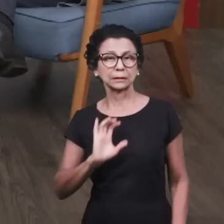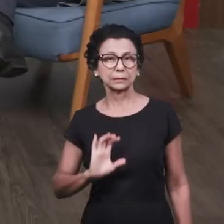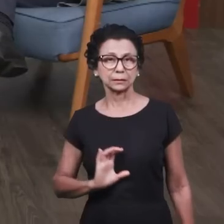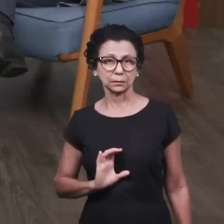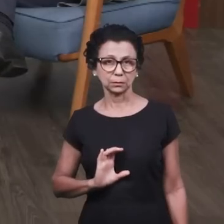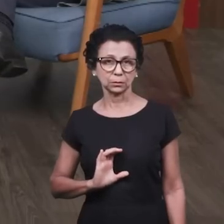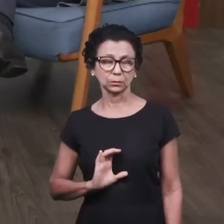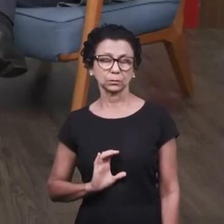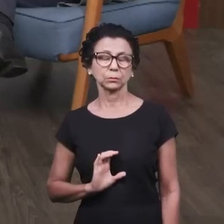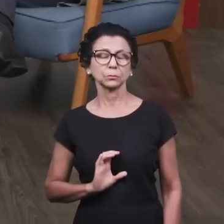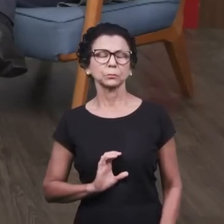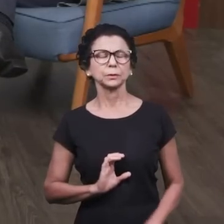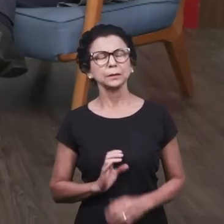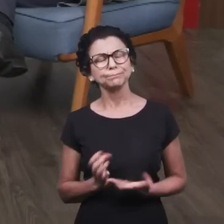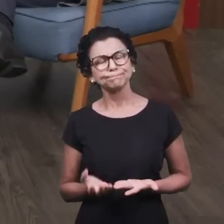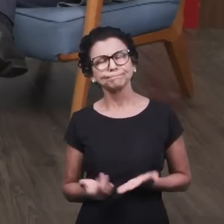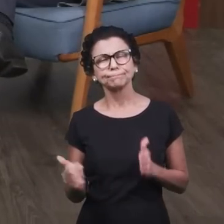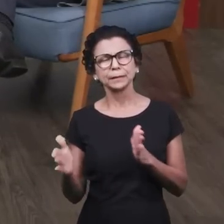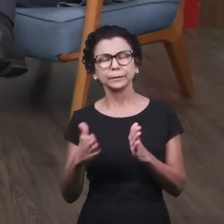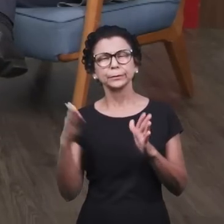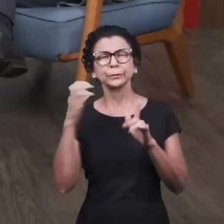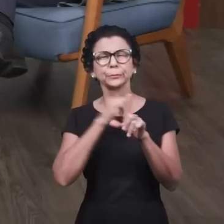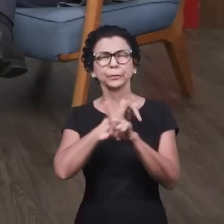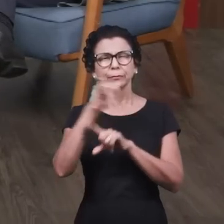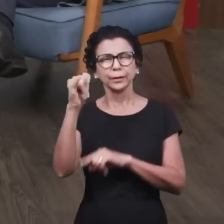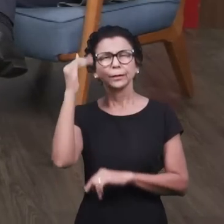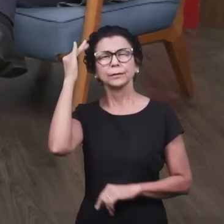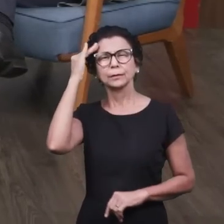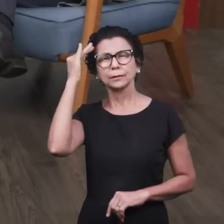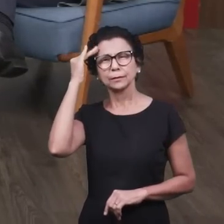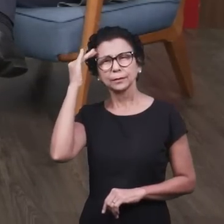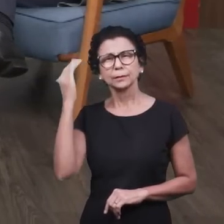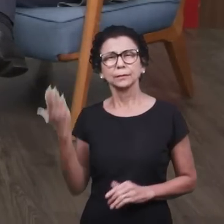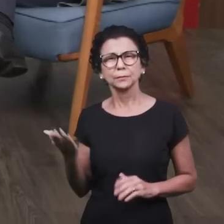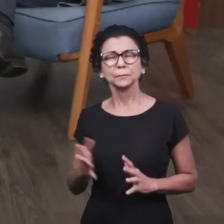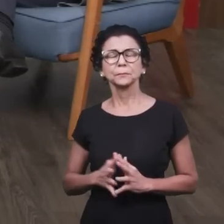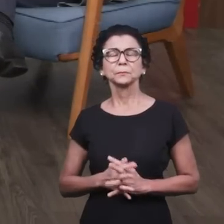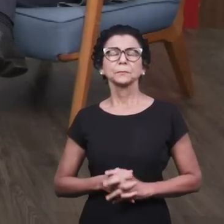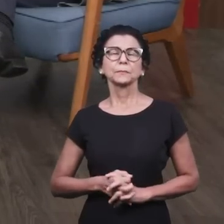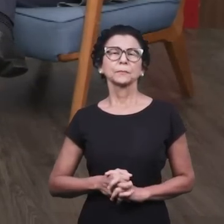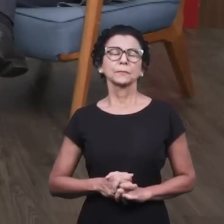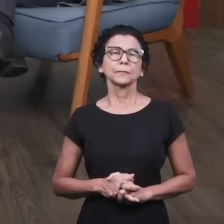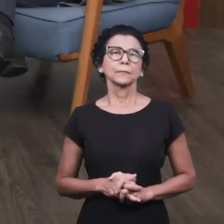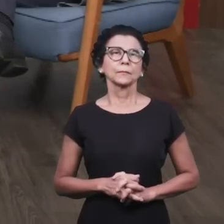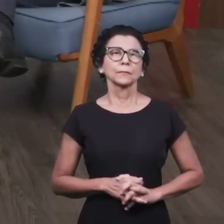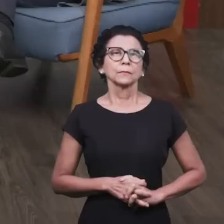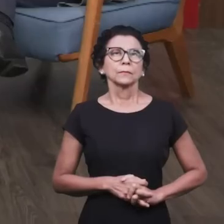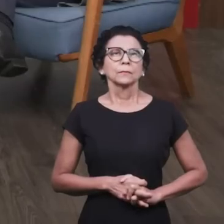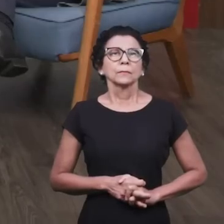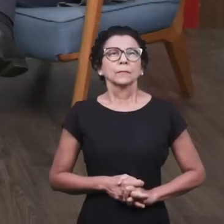alcançar o entendimento do momento profético que nós estamos vivendo. Sérgio,